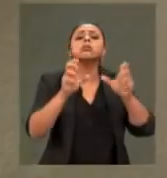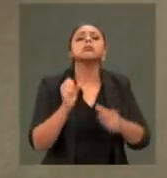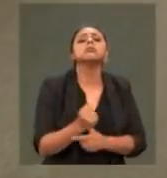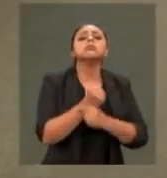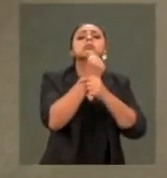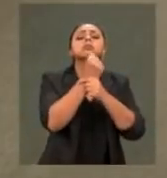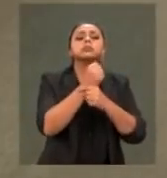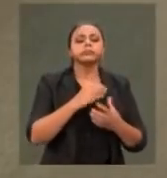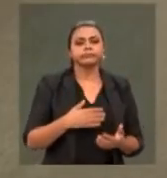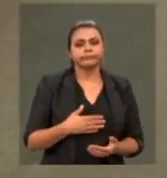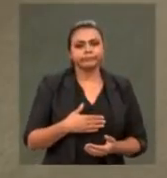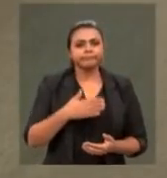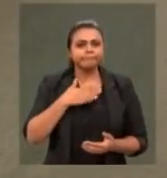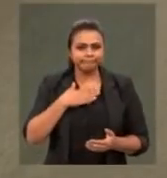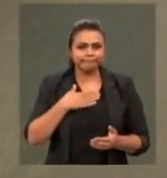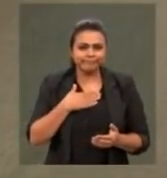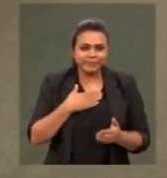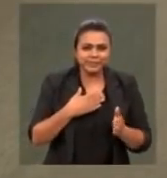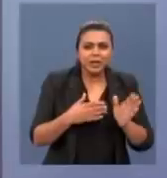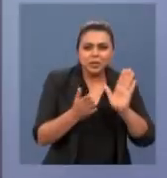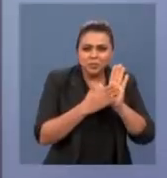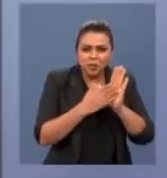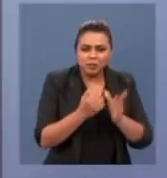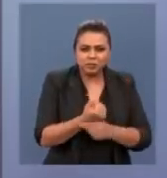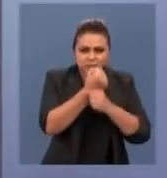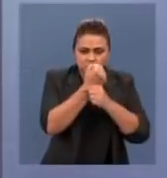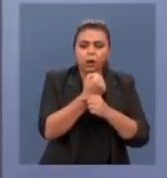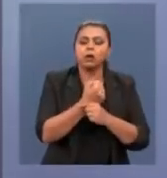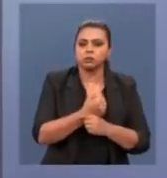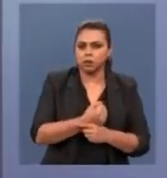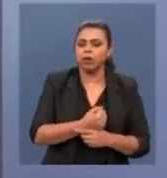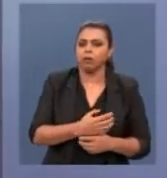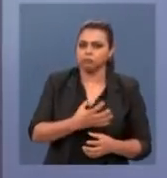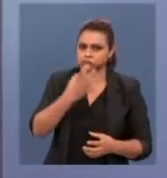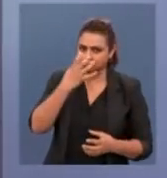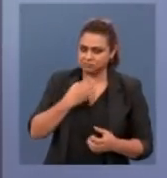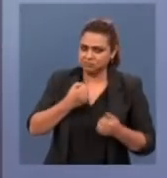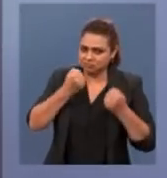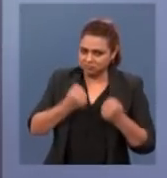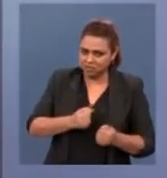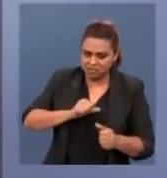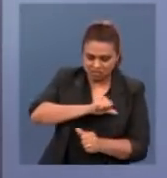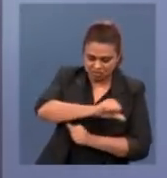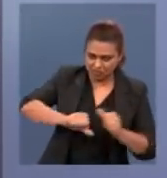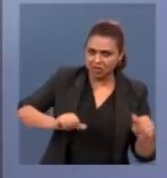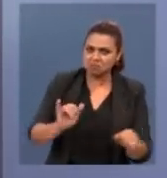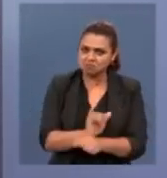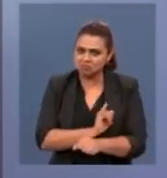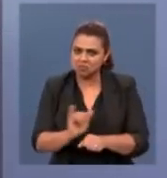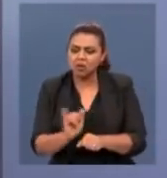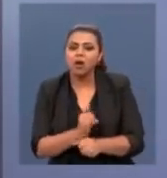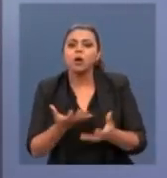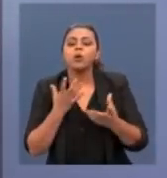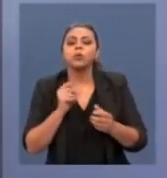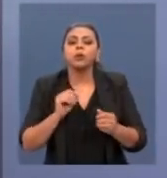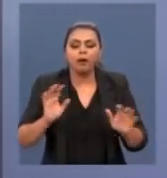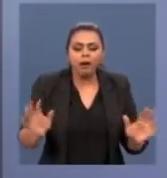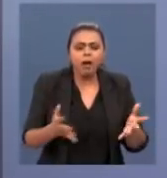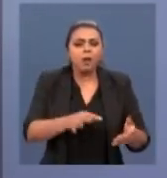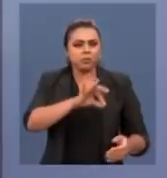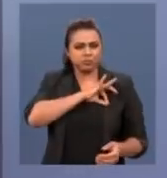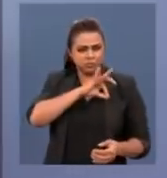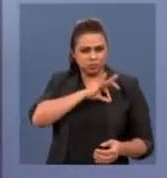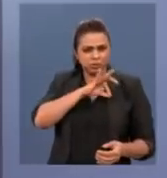a minha proposta para a segurança a proposta usada primeiramente nós vamos resgatar a autoestima do policial